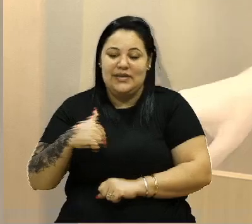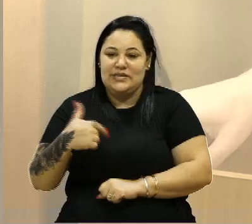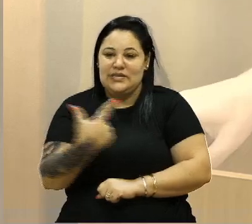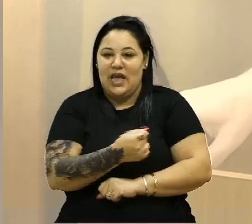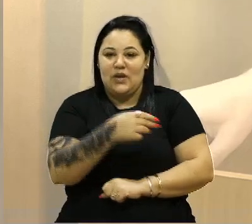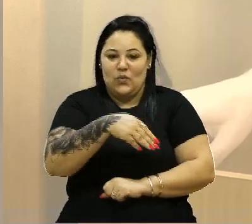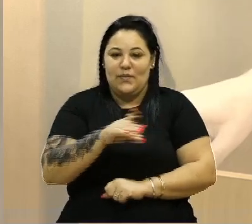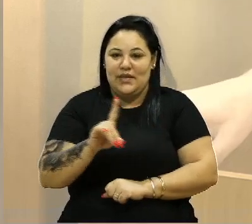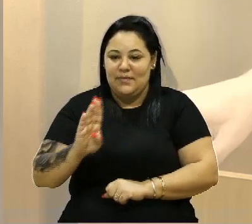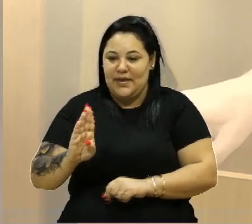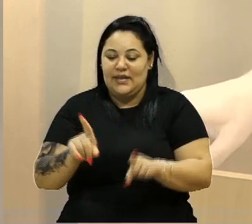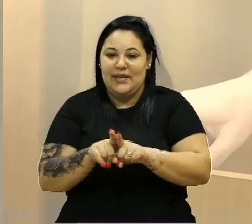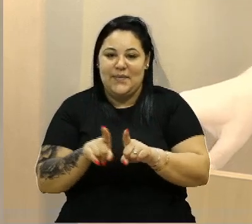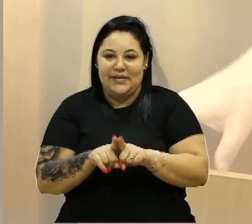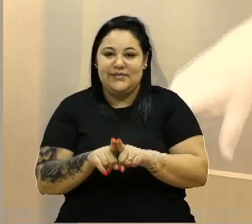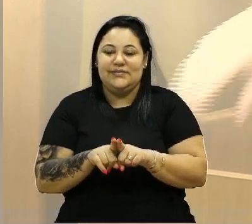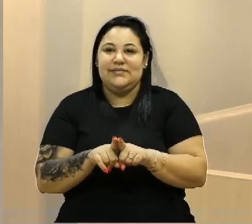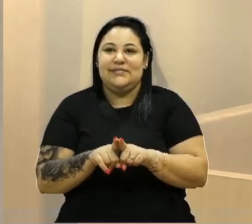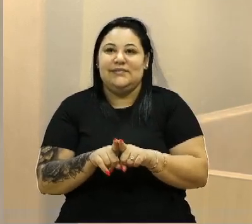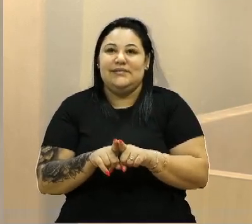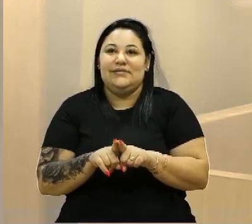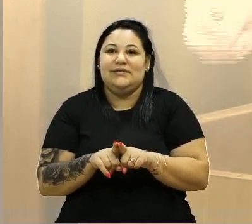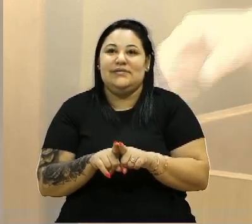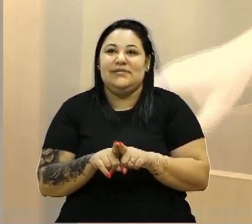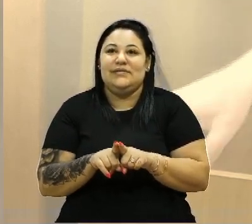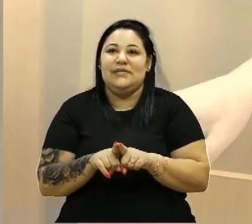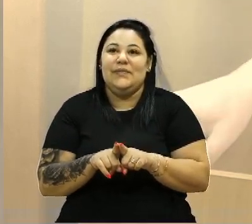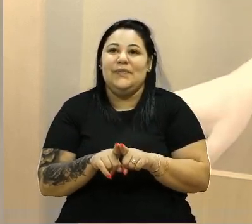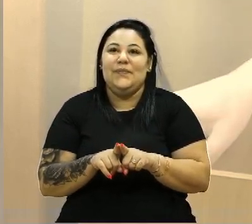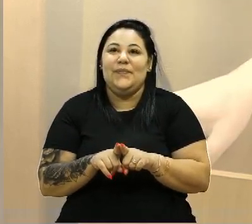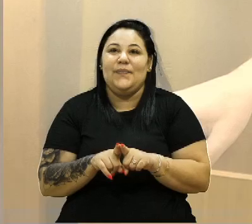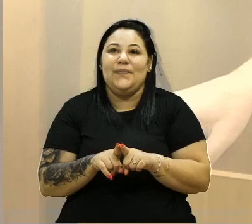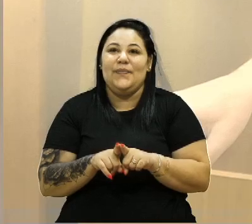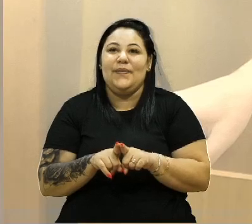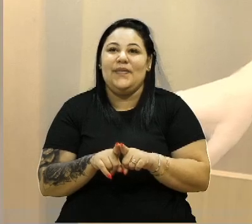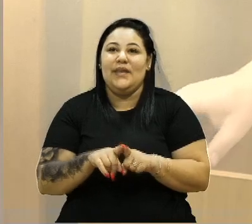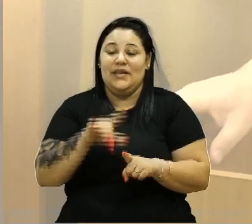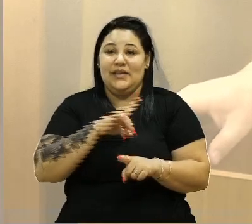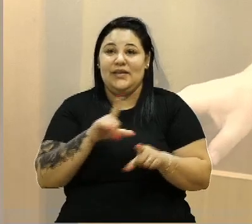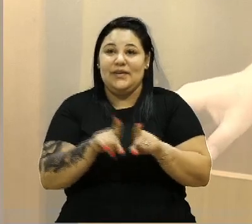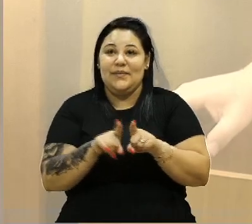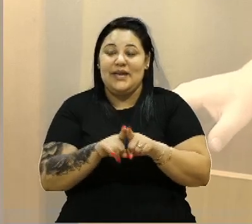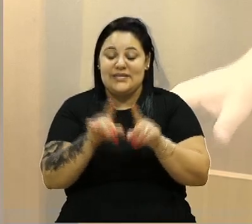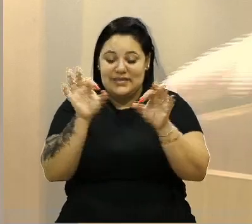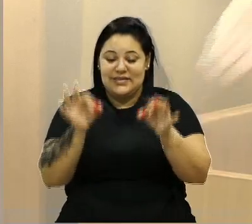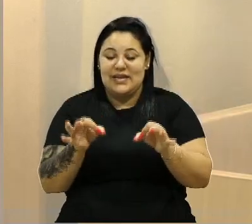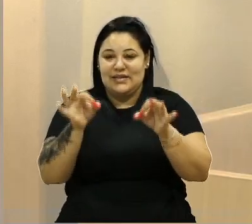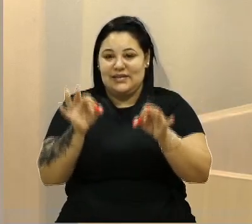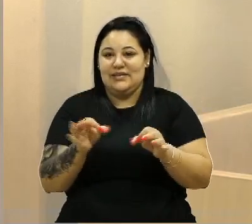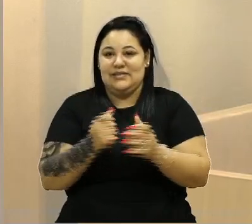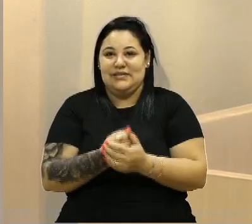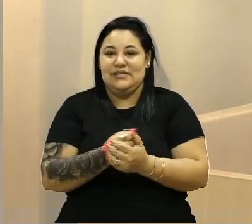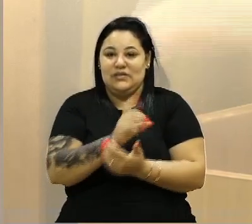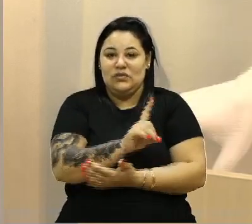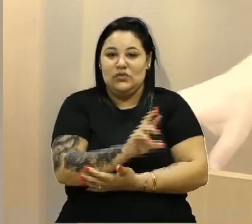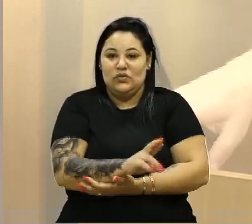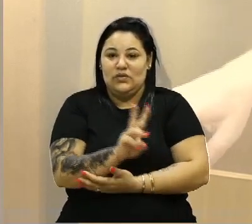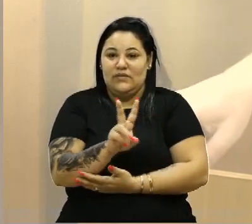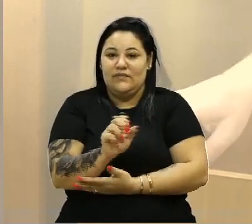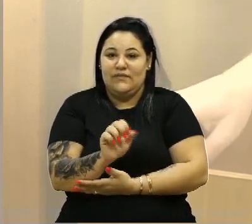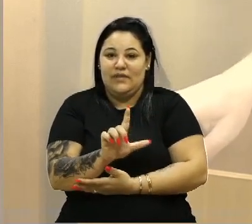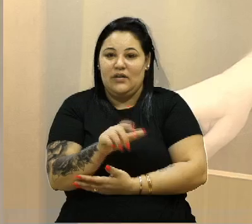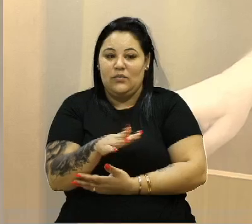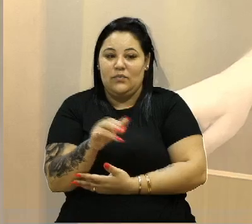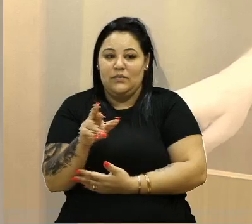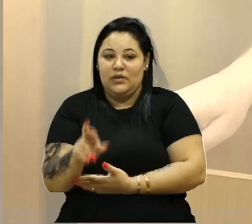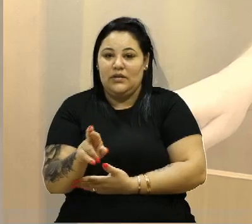MDB. Com declaração de líder da bancada do PSDB. E tenho a convicção de que o Dr. Valmir, a dona